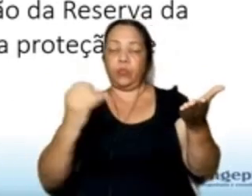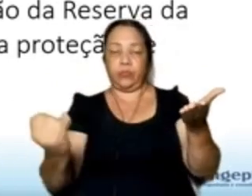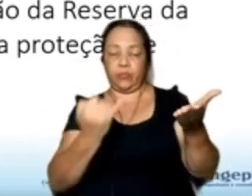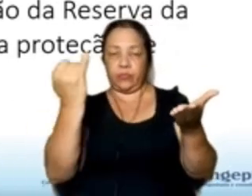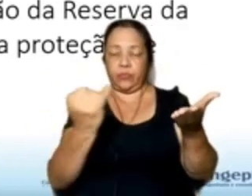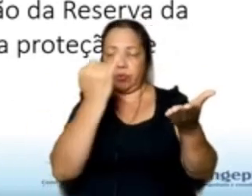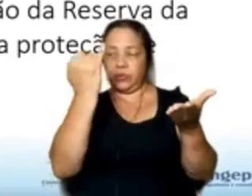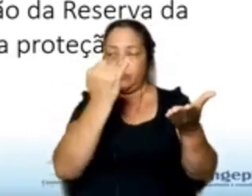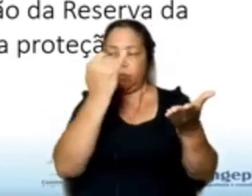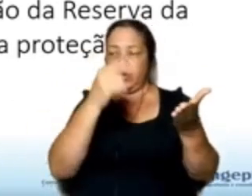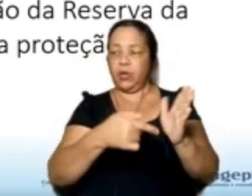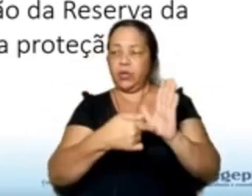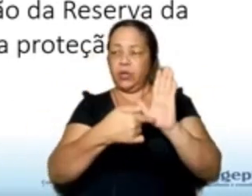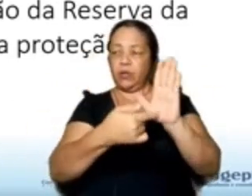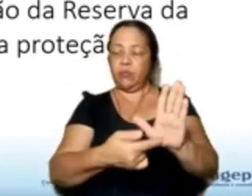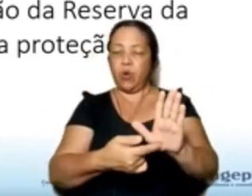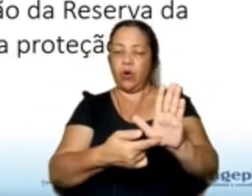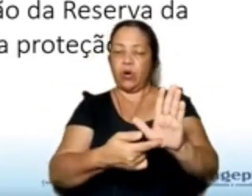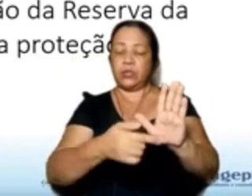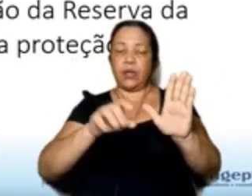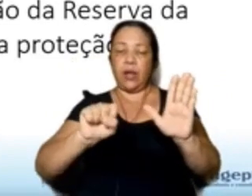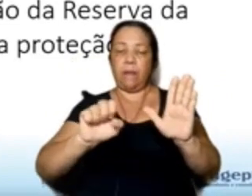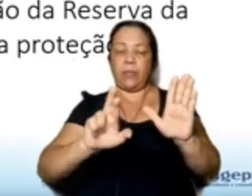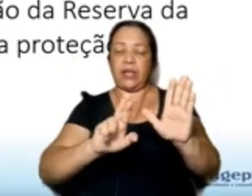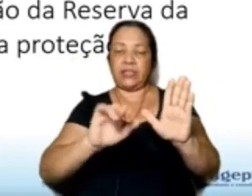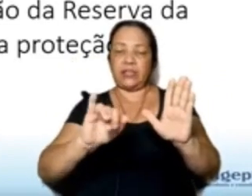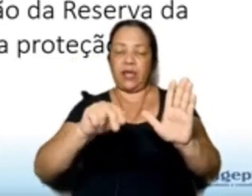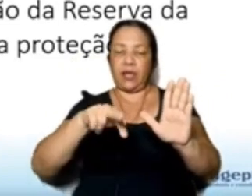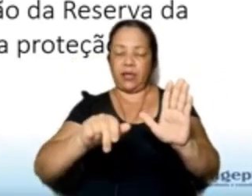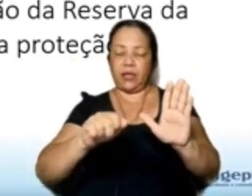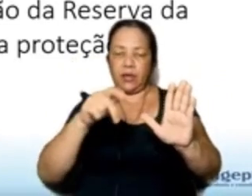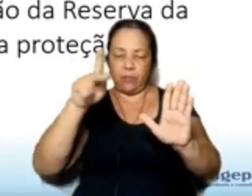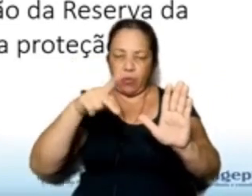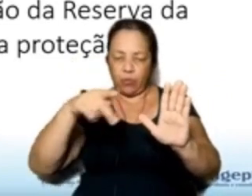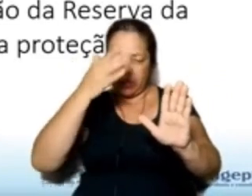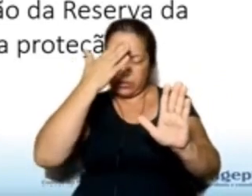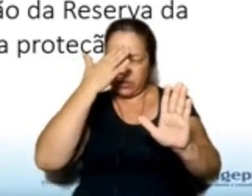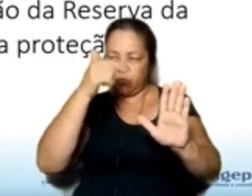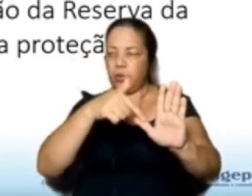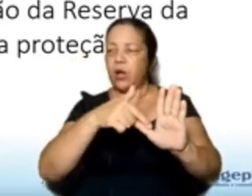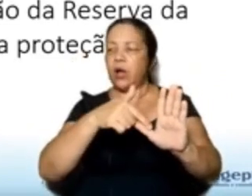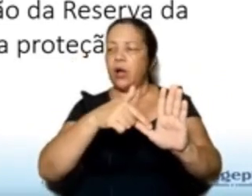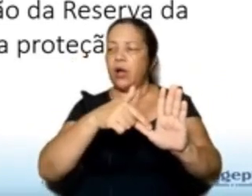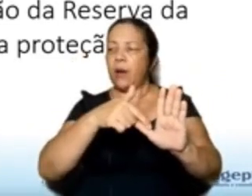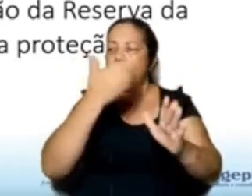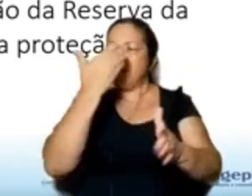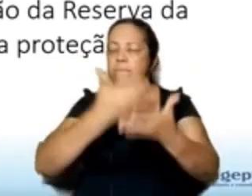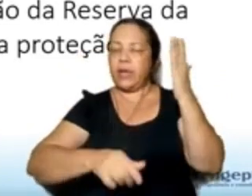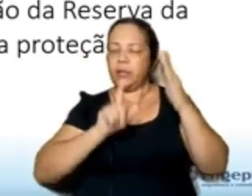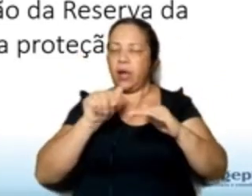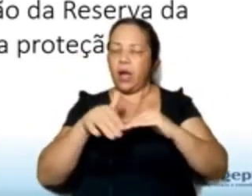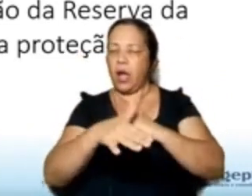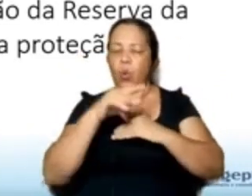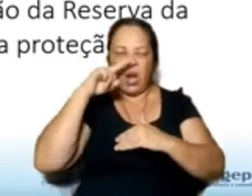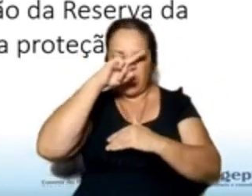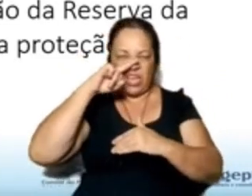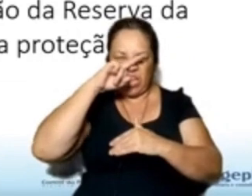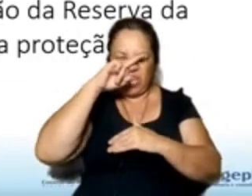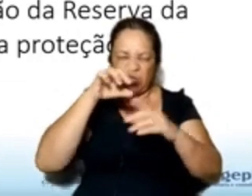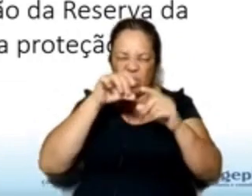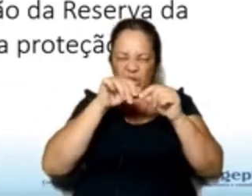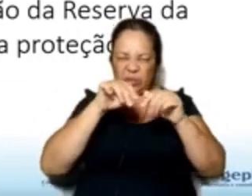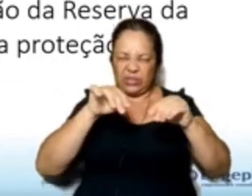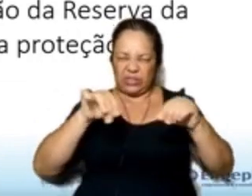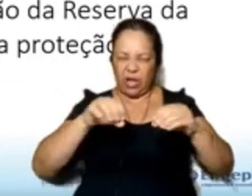leva para a Serrinha esses riscos aí, o alto risco de perda de recarga de aquífero, muito alto risco de perda de solo por